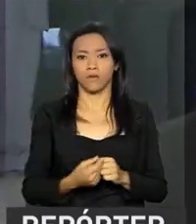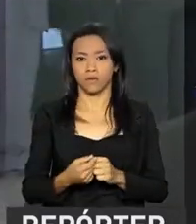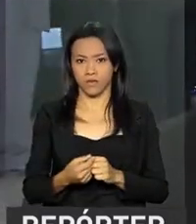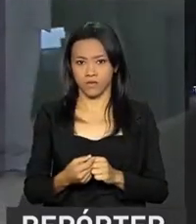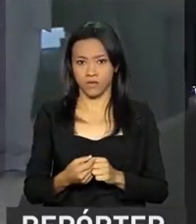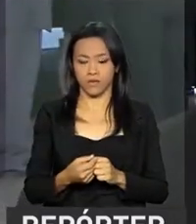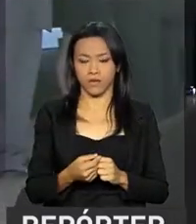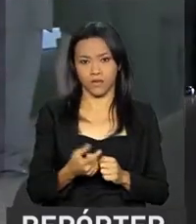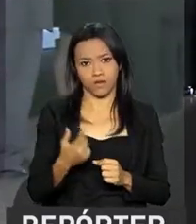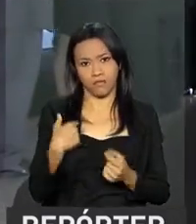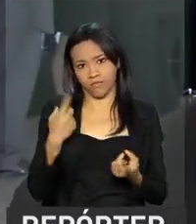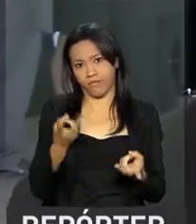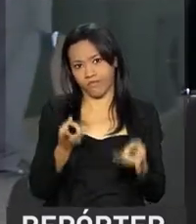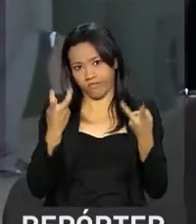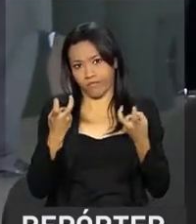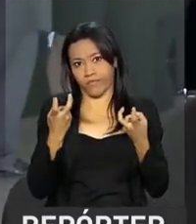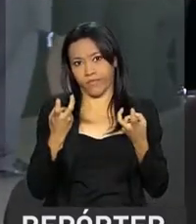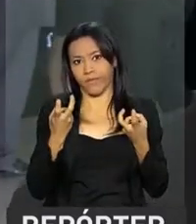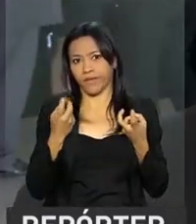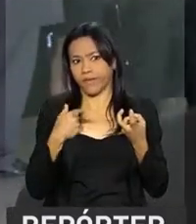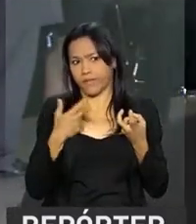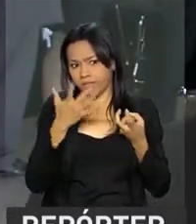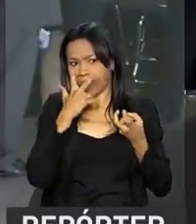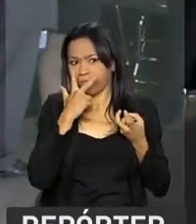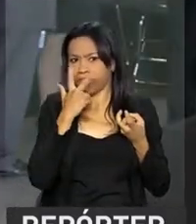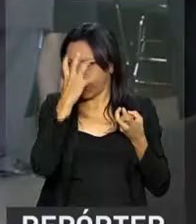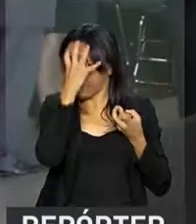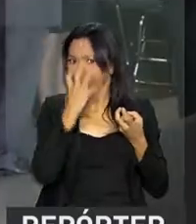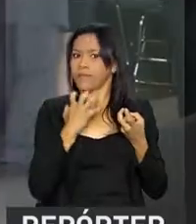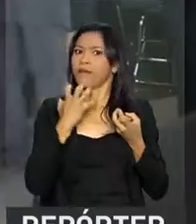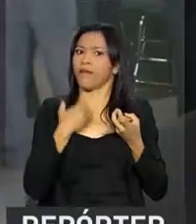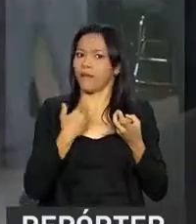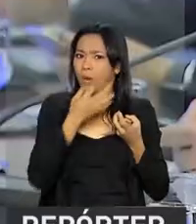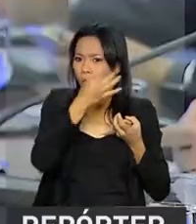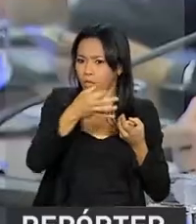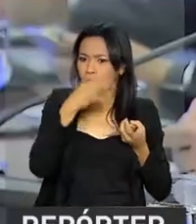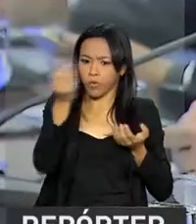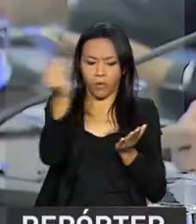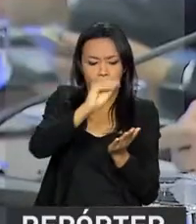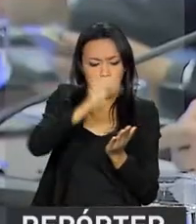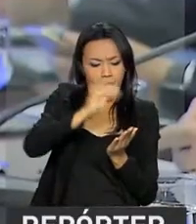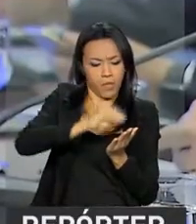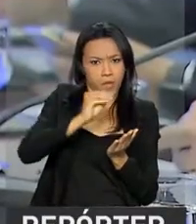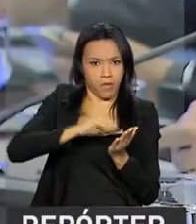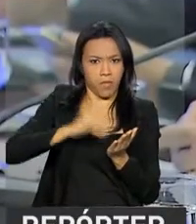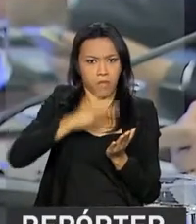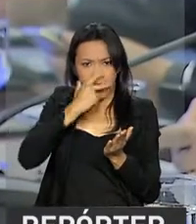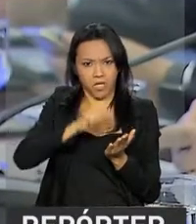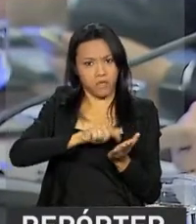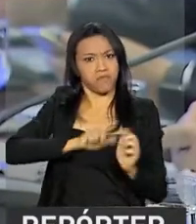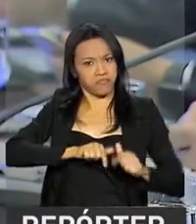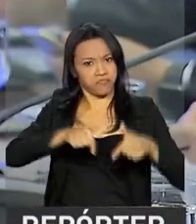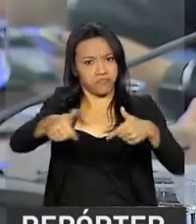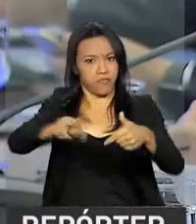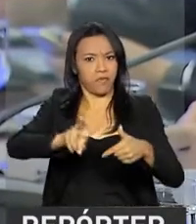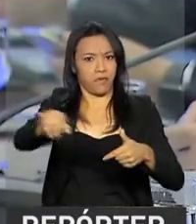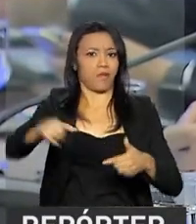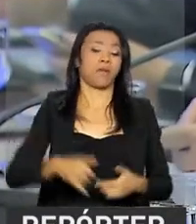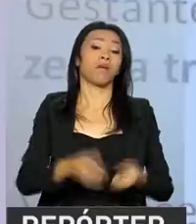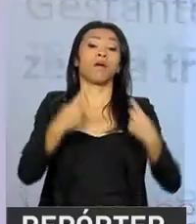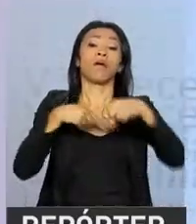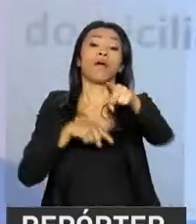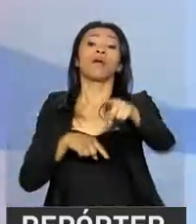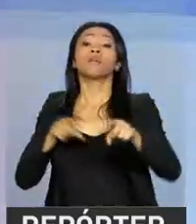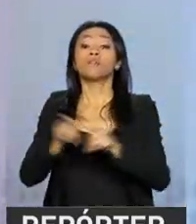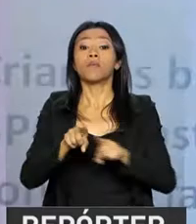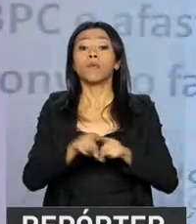A nossa impressão é que estão levando a sério as sugestões do Conselho. Outra recomendação do Conselho foi ampliar os cuidados